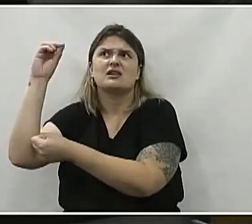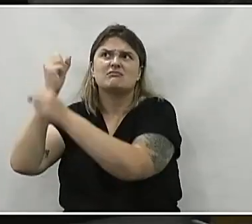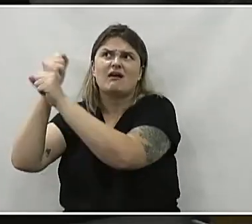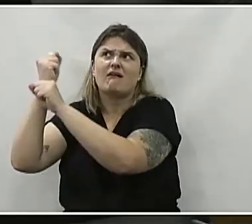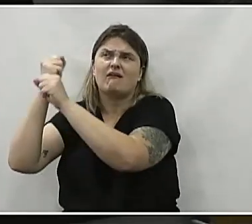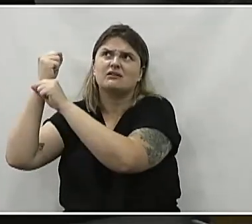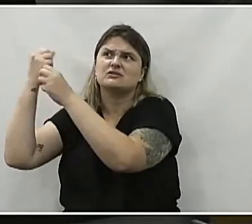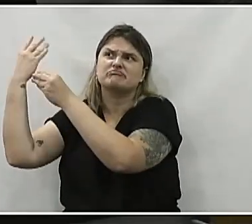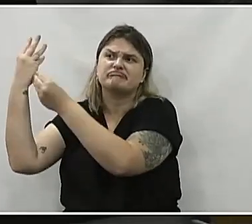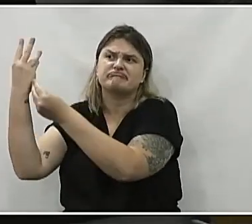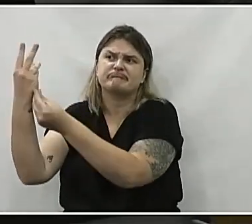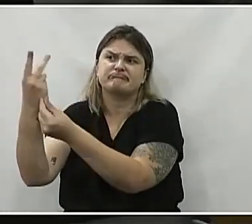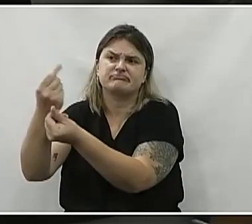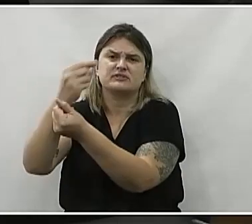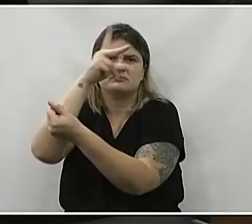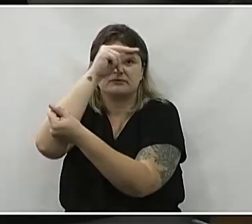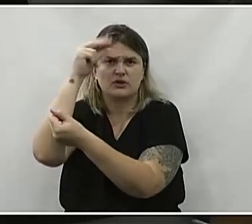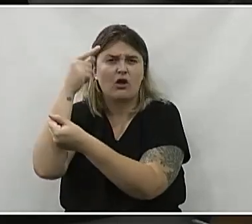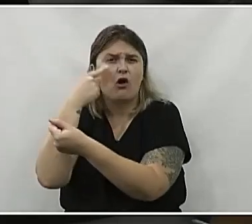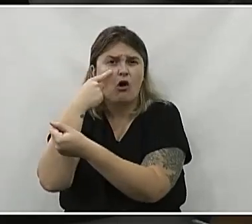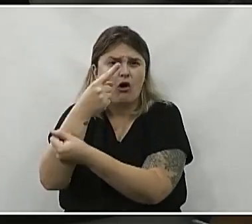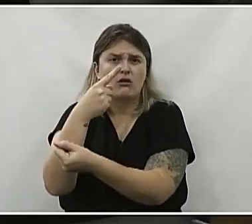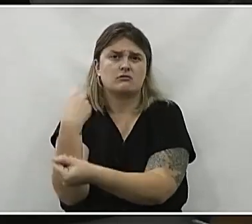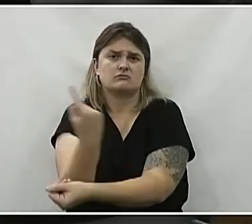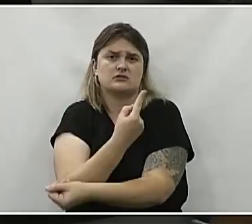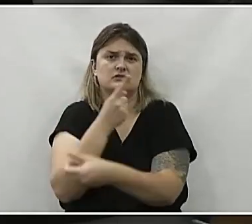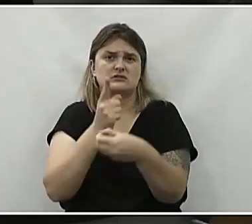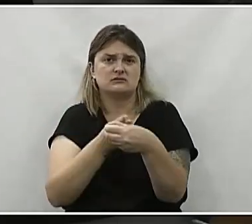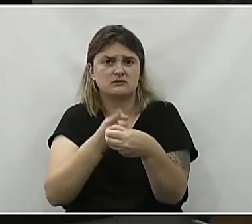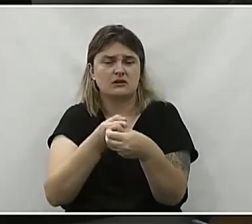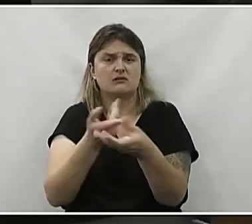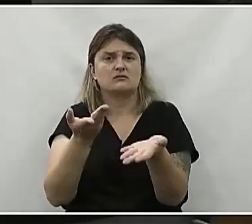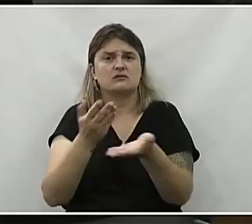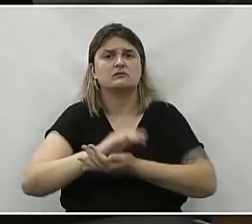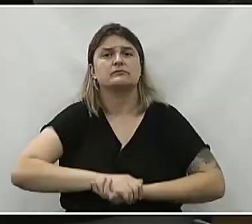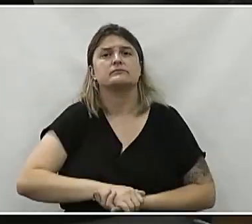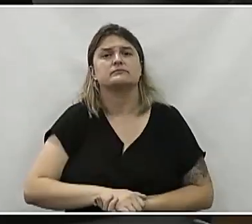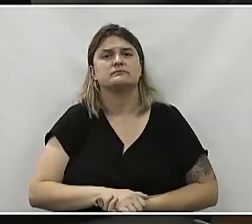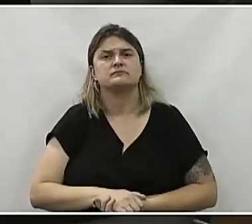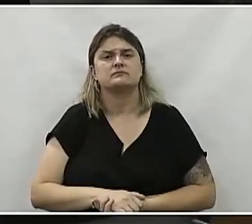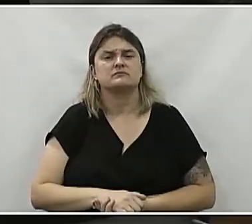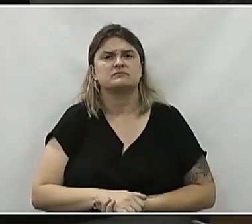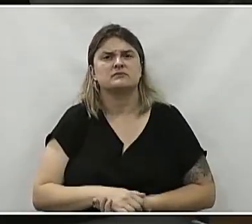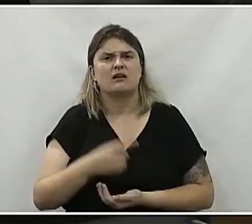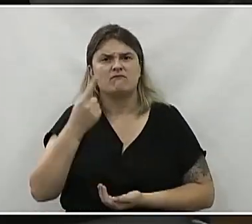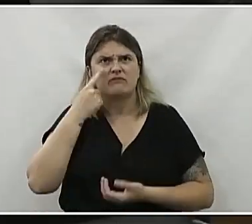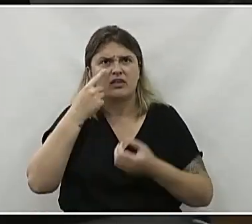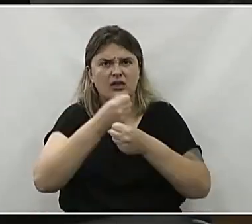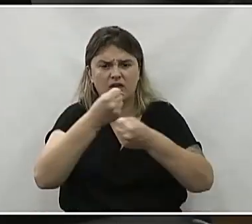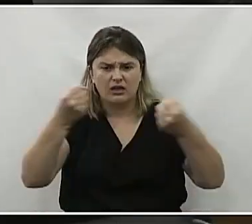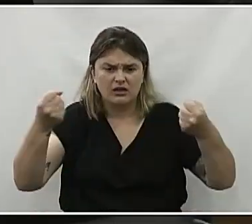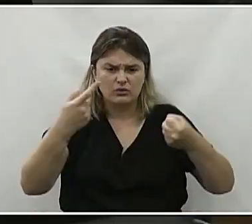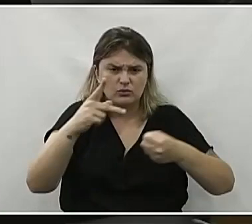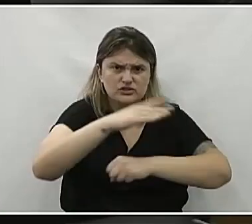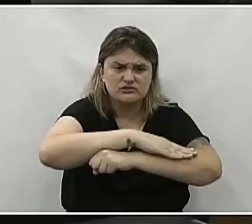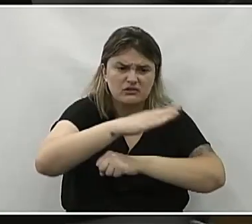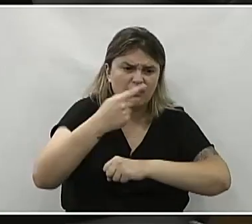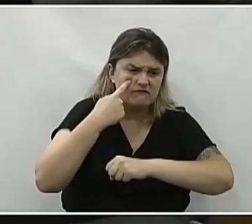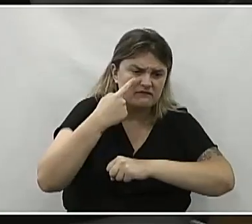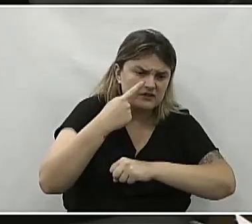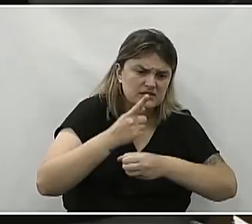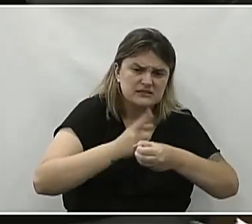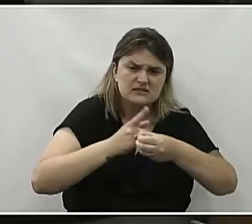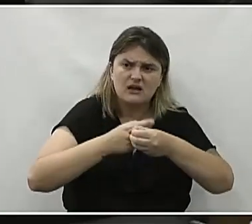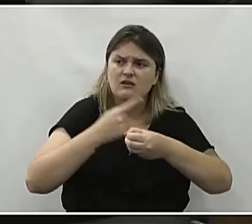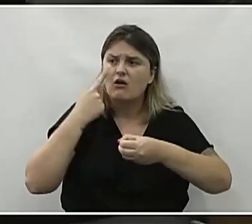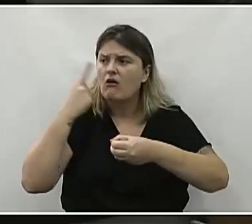ali basta você olhar pro município basta você abaixar a cortina da tua janela e olhar pro município